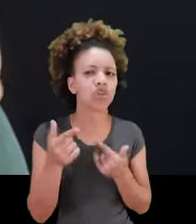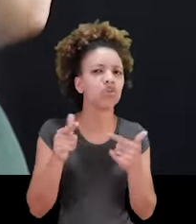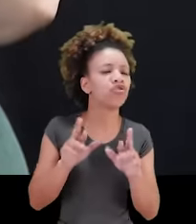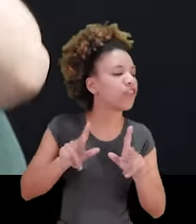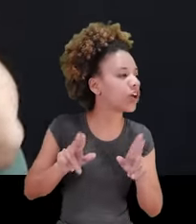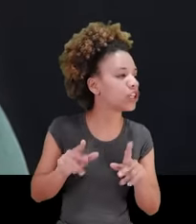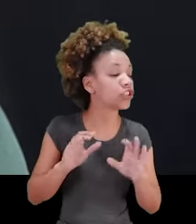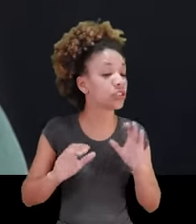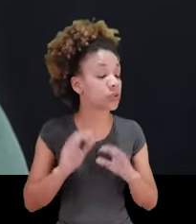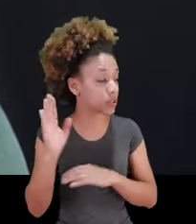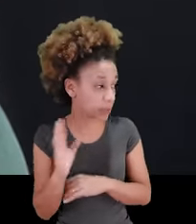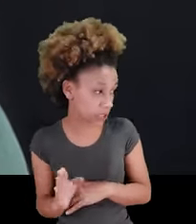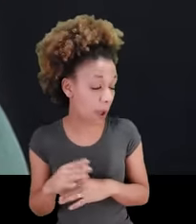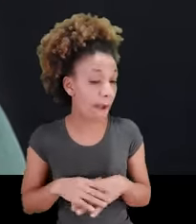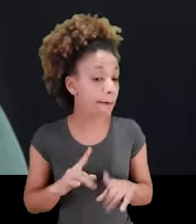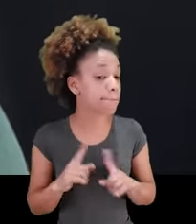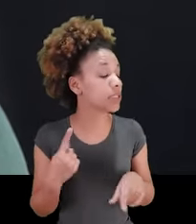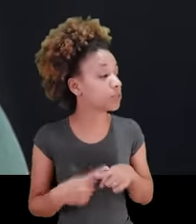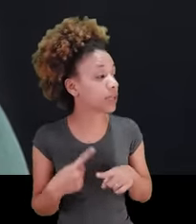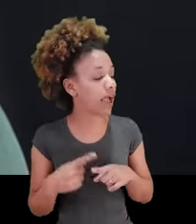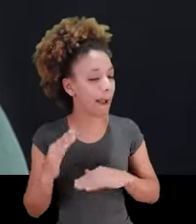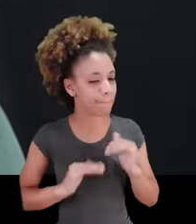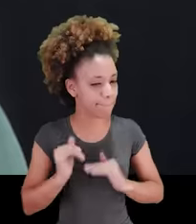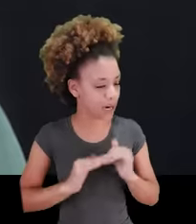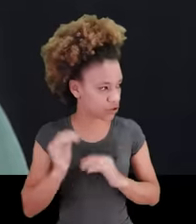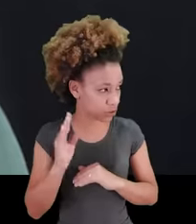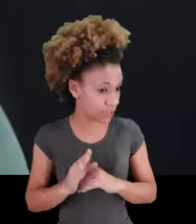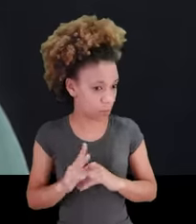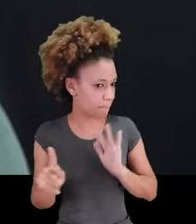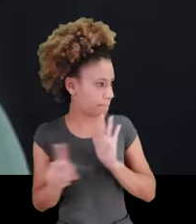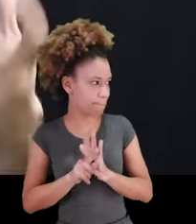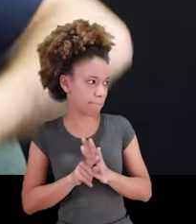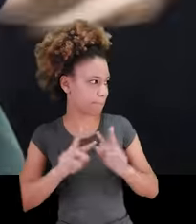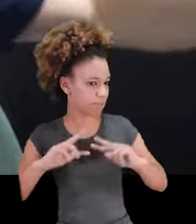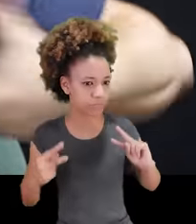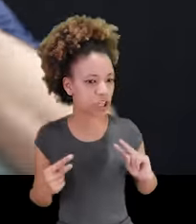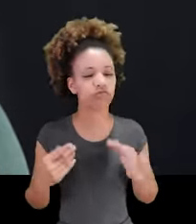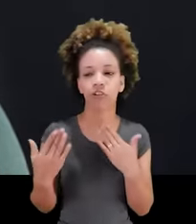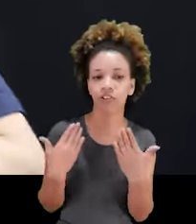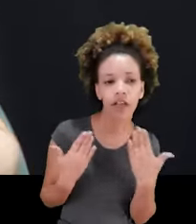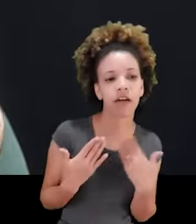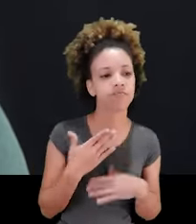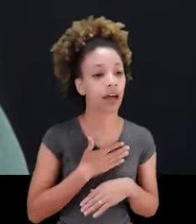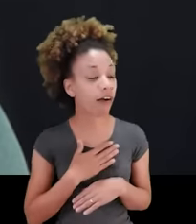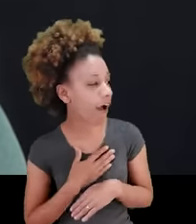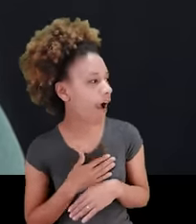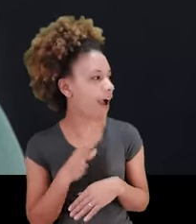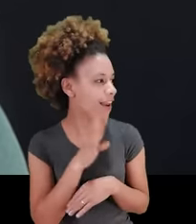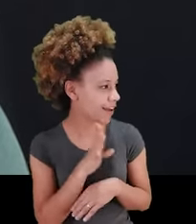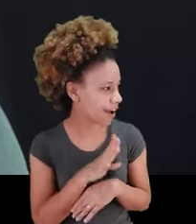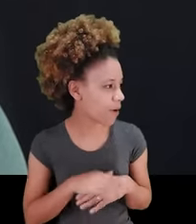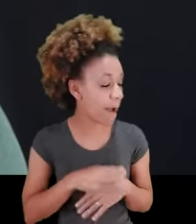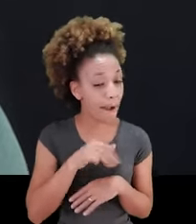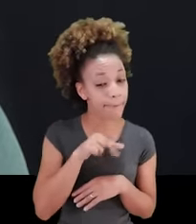cantoras, assim, sei lá, que faz sucesso no Brasil, eu acho ela foda porque a habilidade do Brasil tá nela. Uhum. De pá, de conversar, de ser maneira. Eu tenho certeza